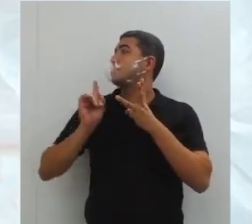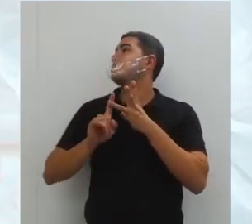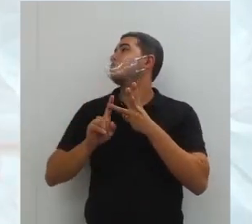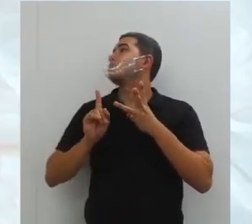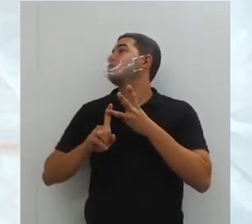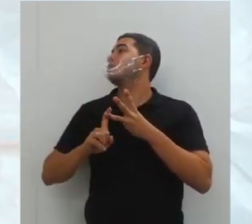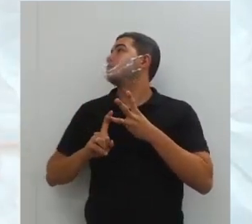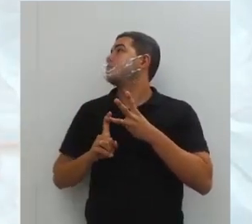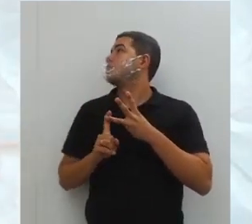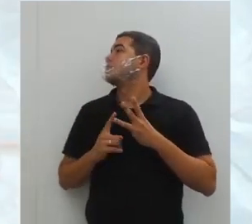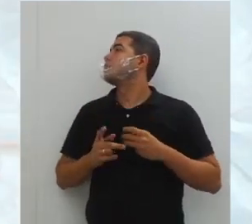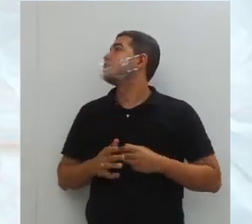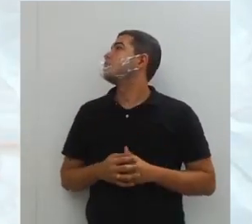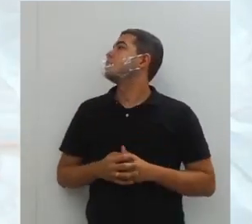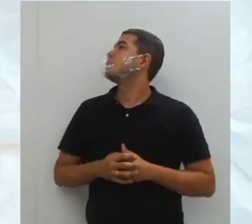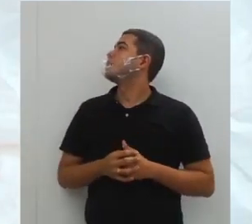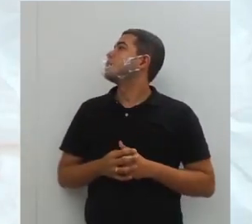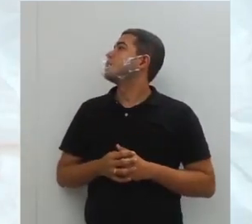amassar a terceira.